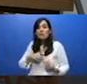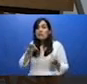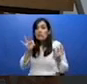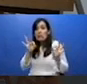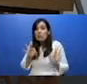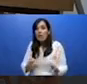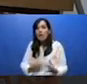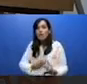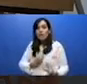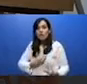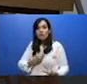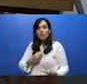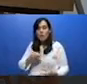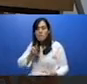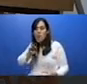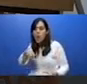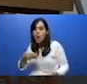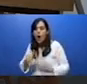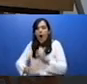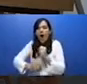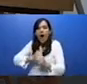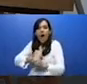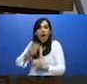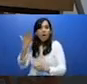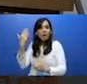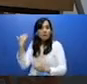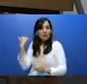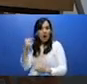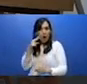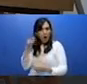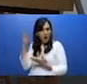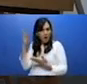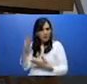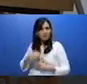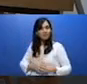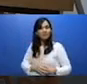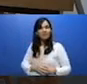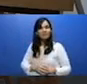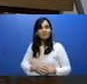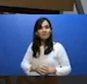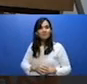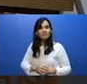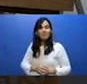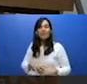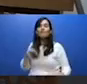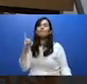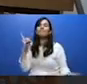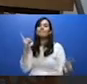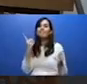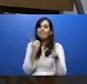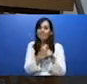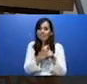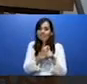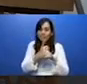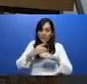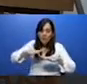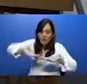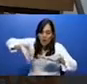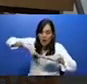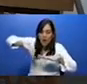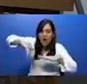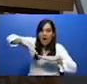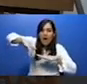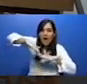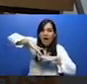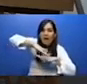há milhões de anos atrás? Olha só, por meio dos fósseis. Sabe o que